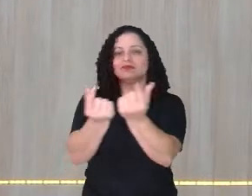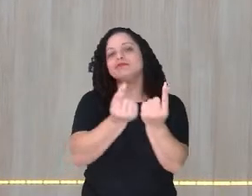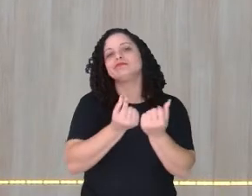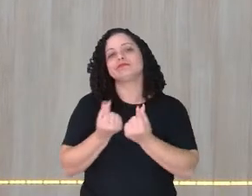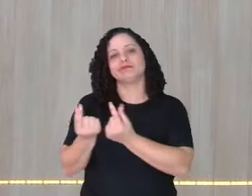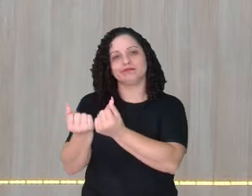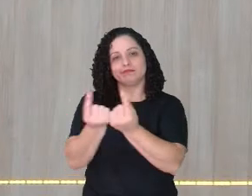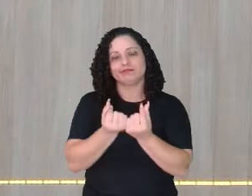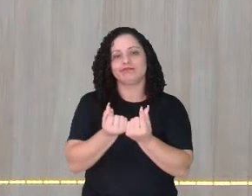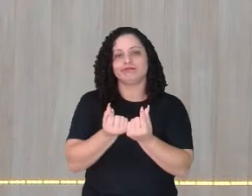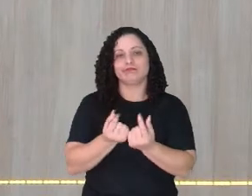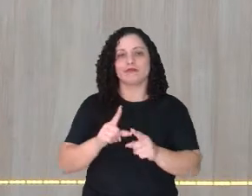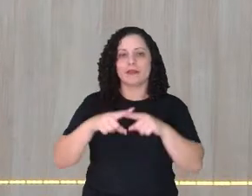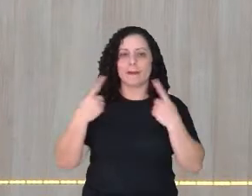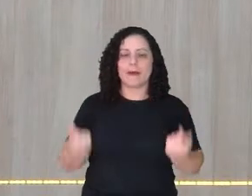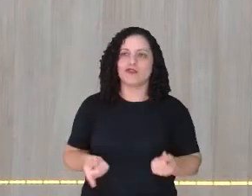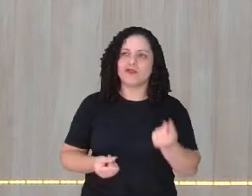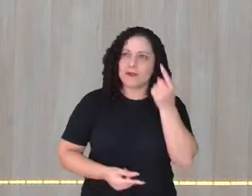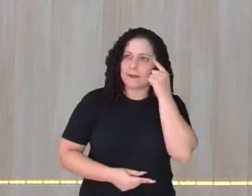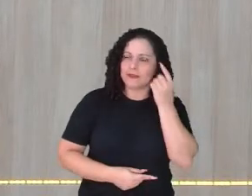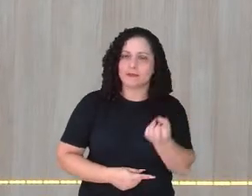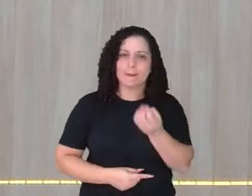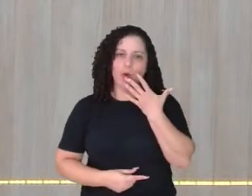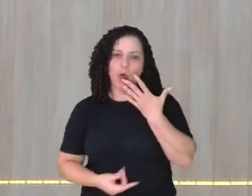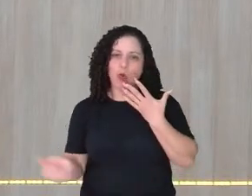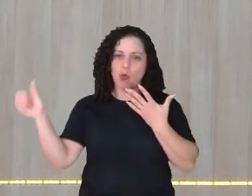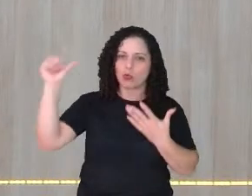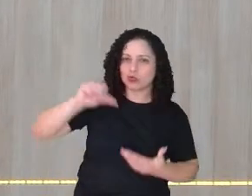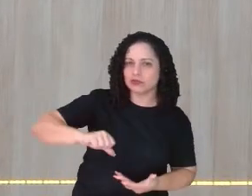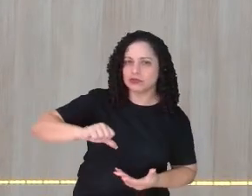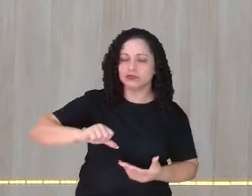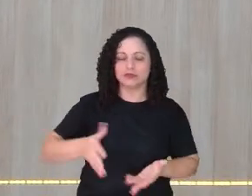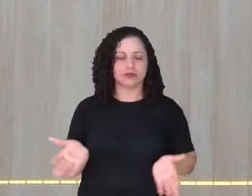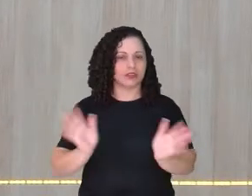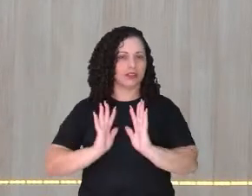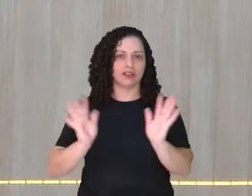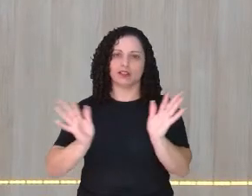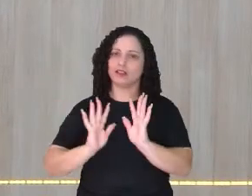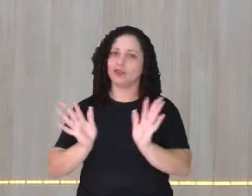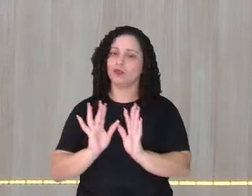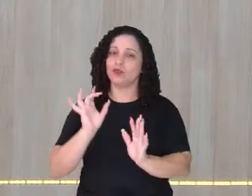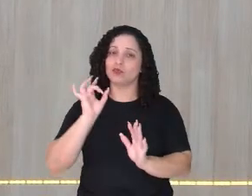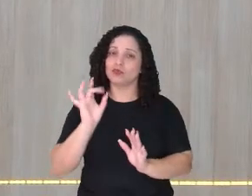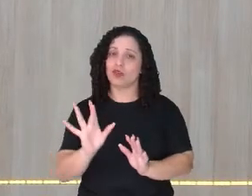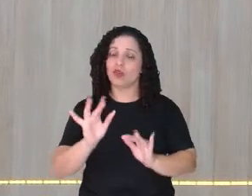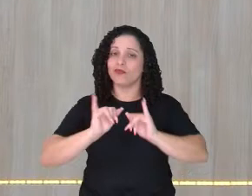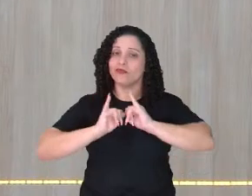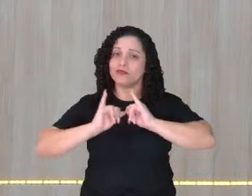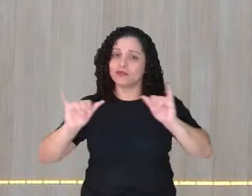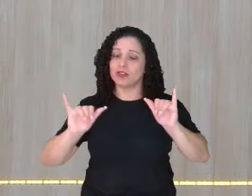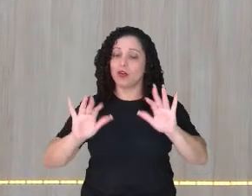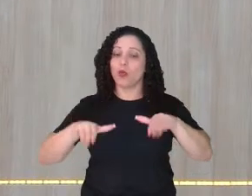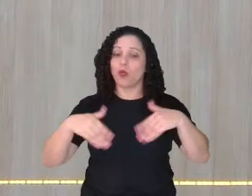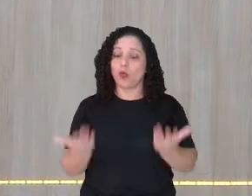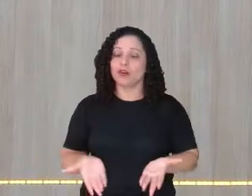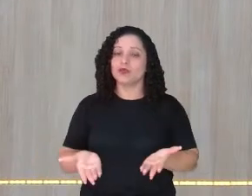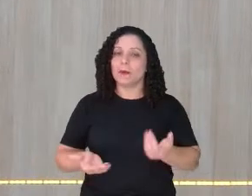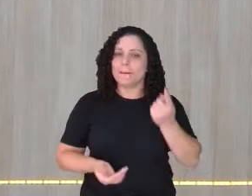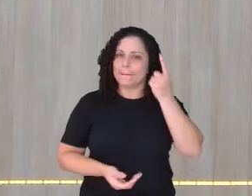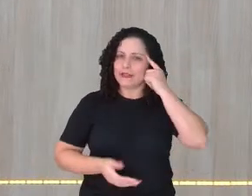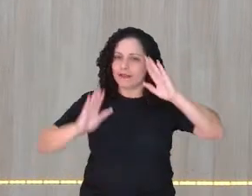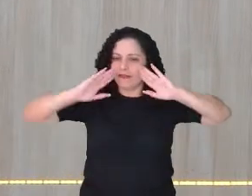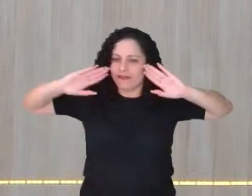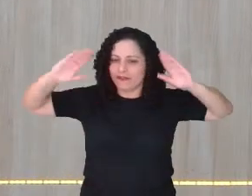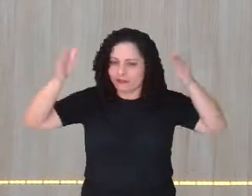é aqui colocando se ele é bom ou é ruim, mas quando a gente só está visando no dinheiro, né,